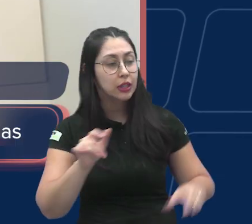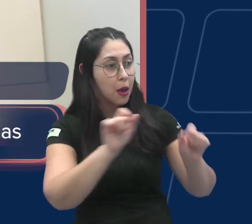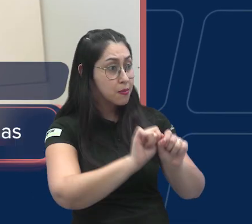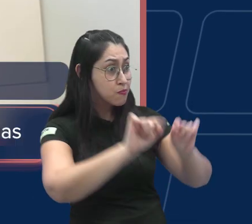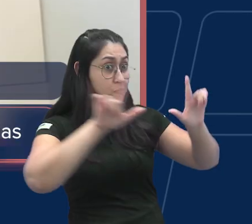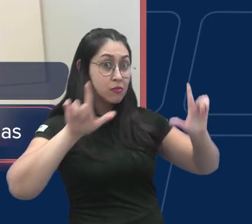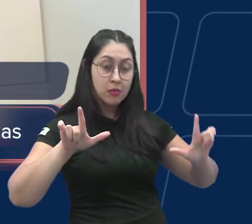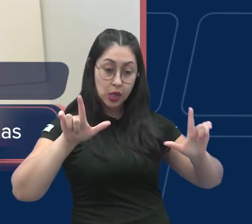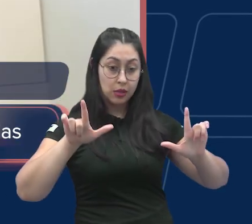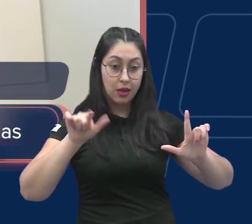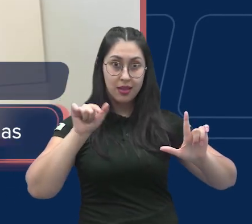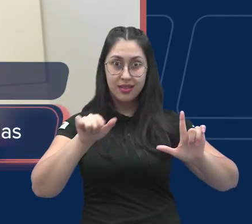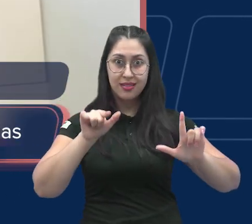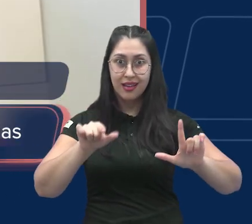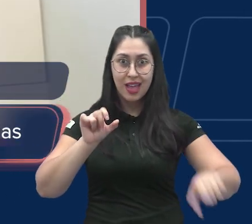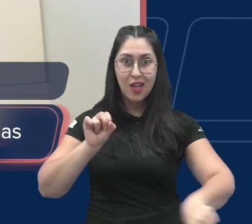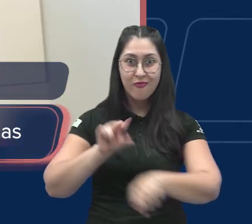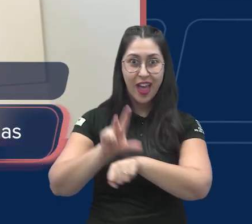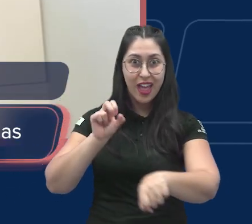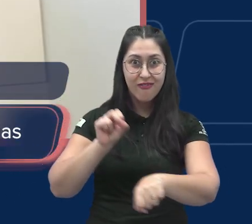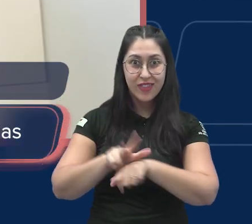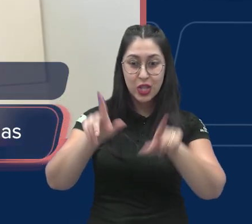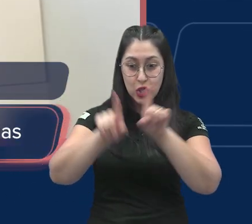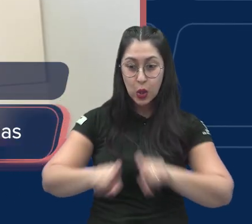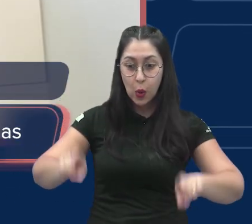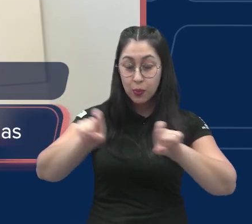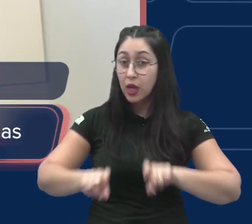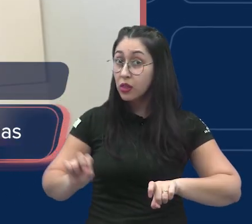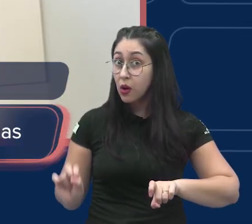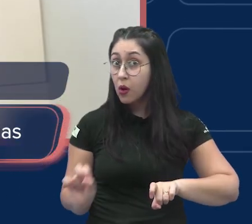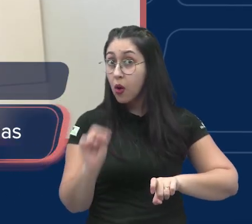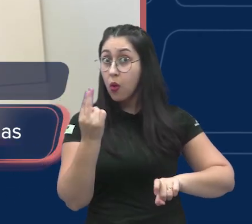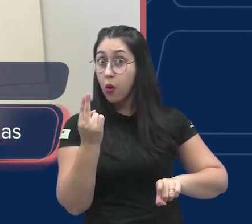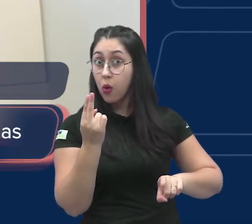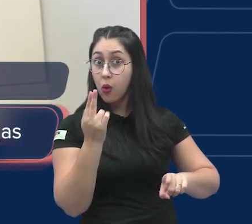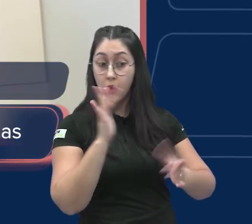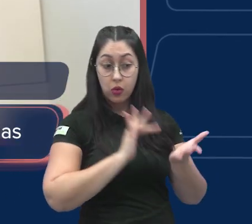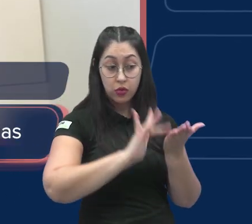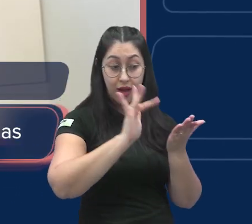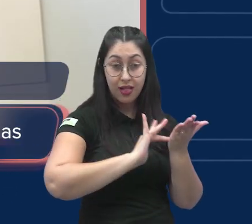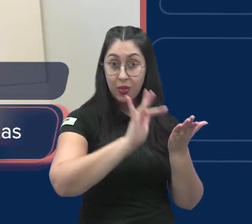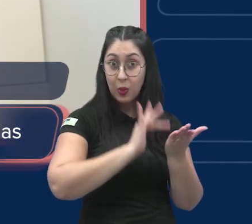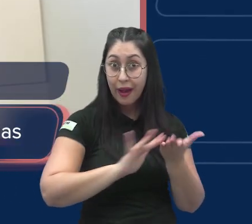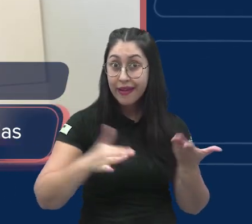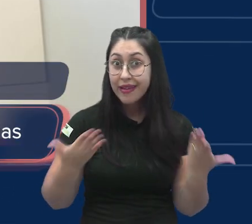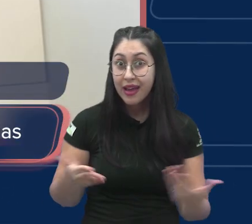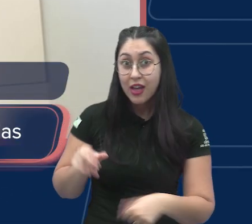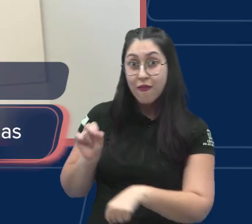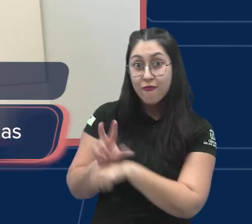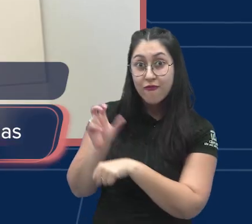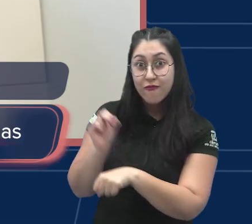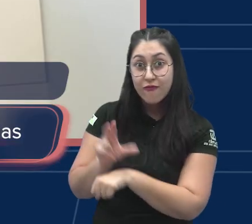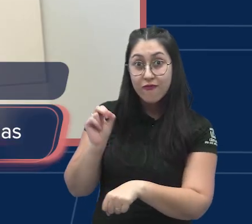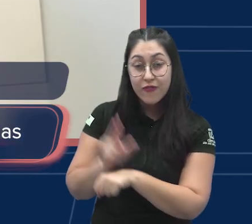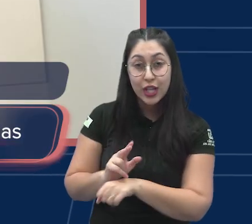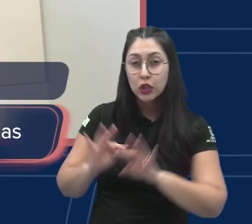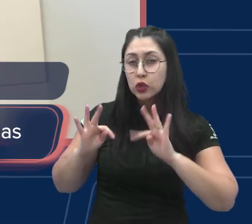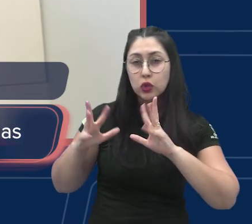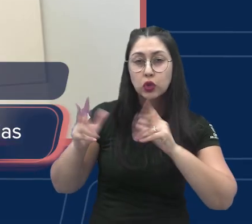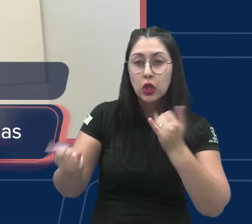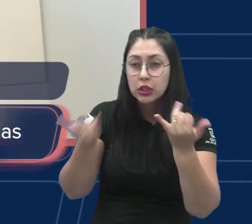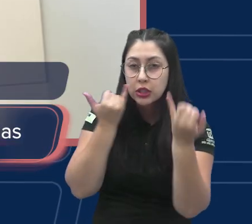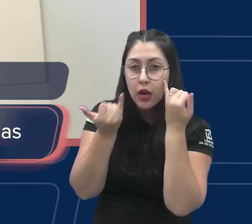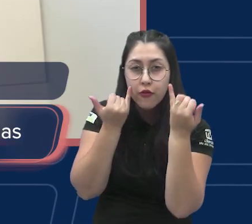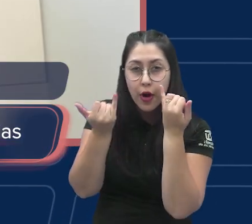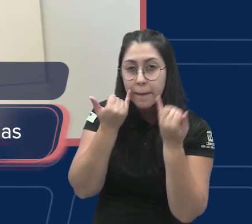aí você acaba clicando e infectando o seu equipamento, que este cavalo de Troia vai começar a buscar todas as